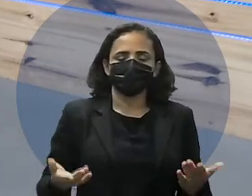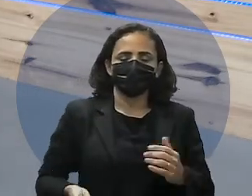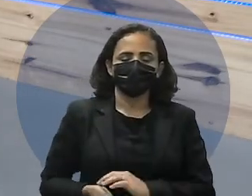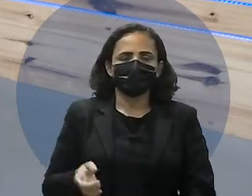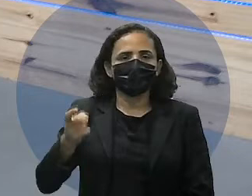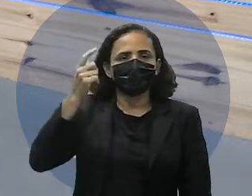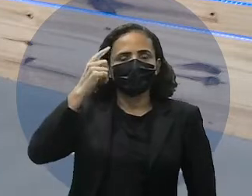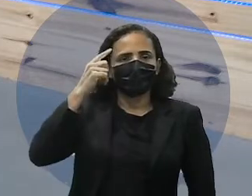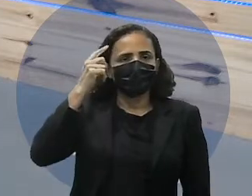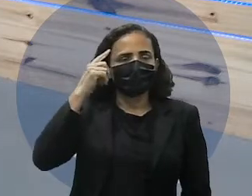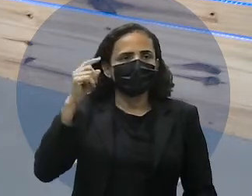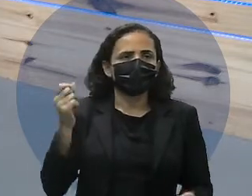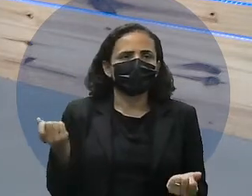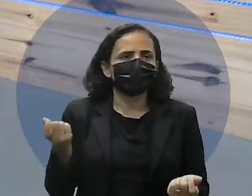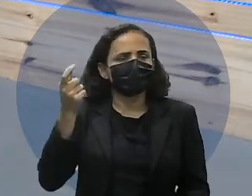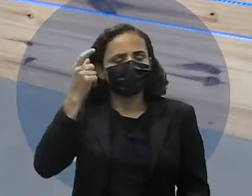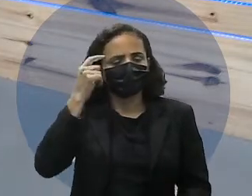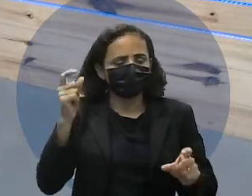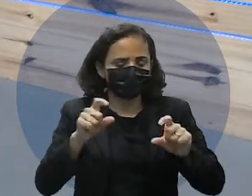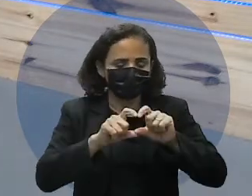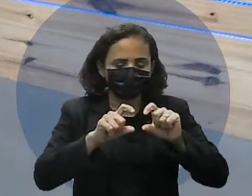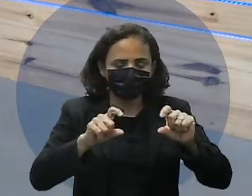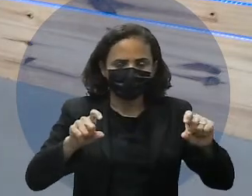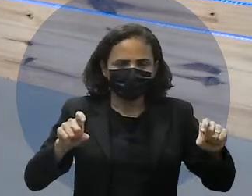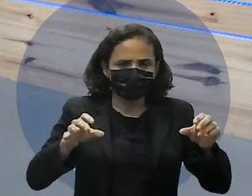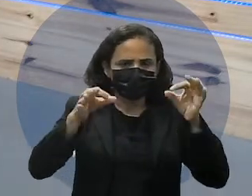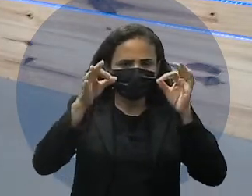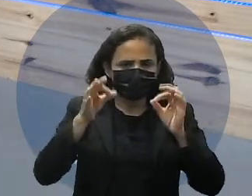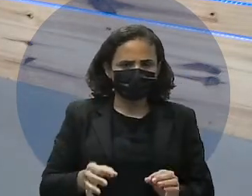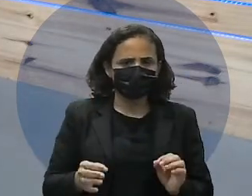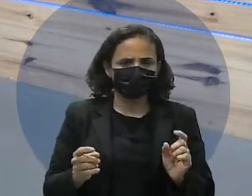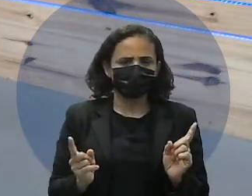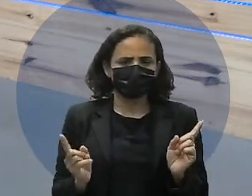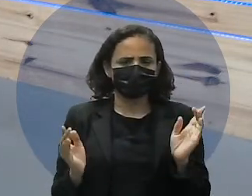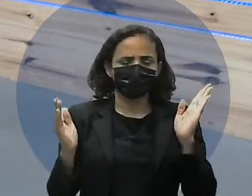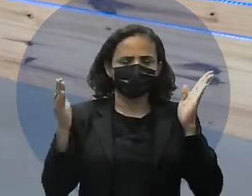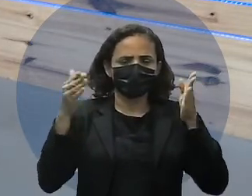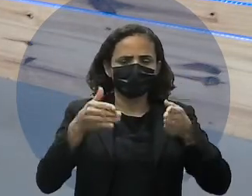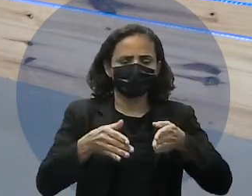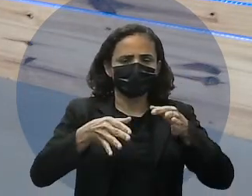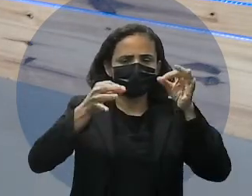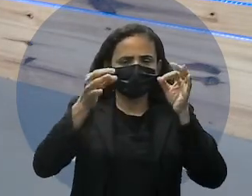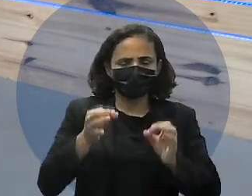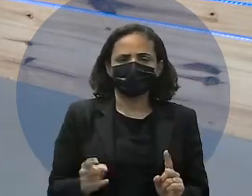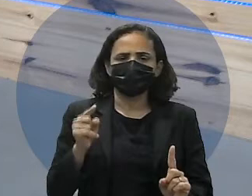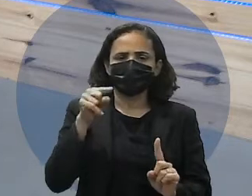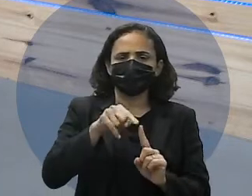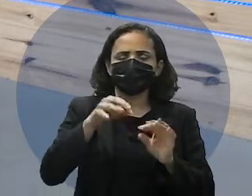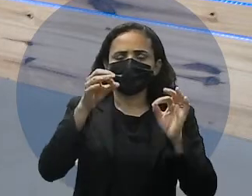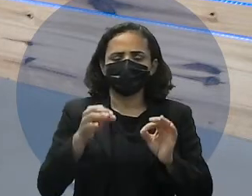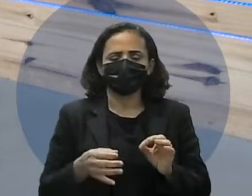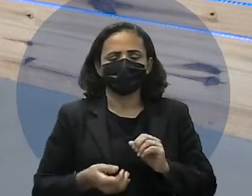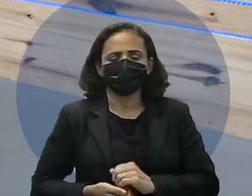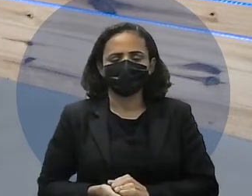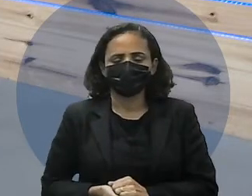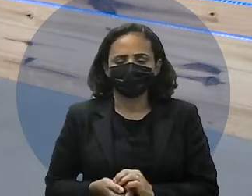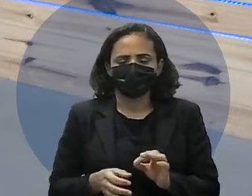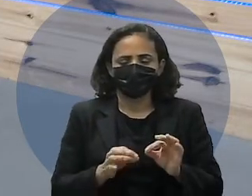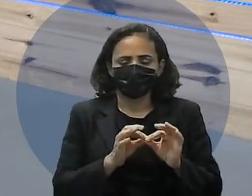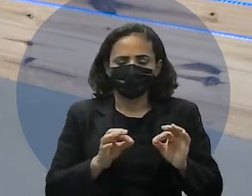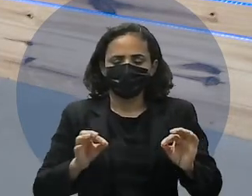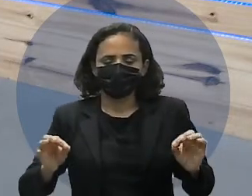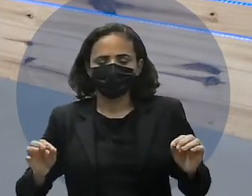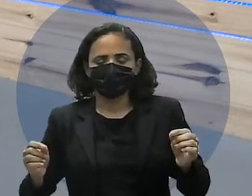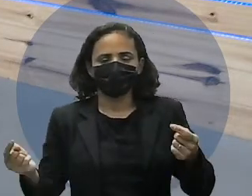ter criado a frase com o sentido correto. Quando uma grandeza é